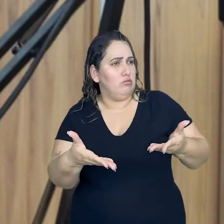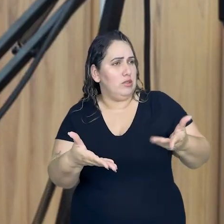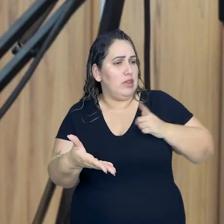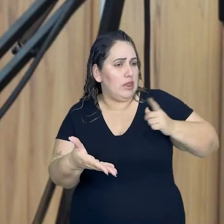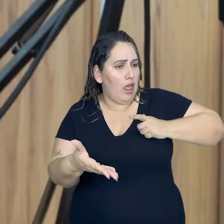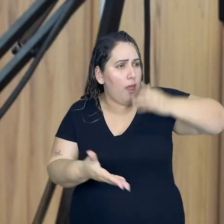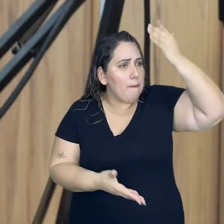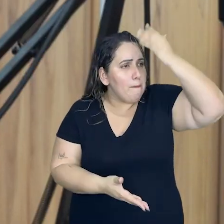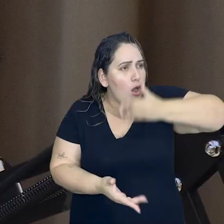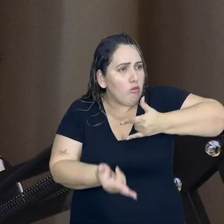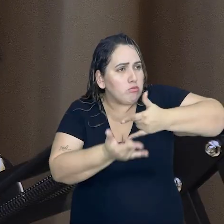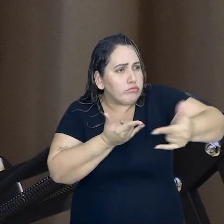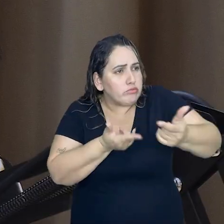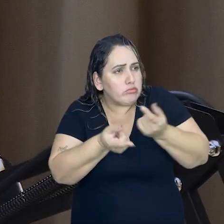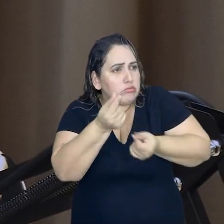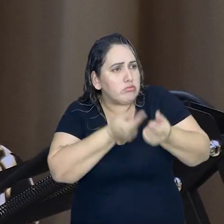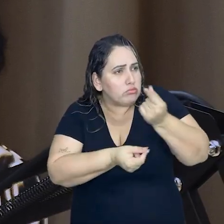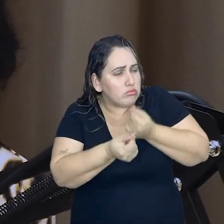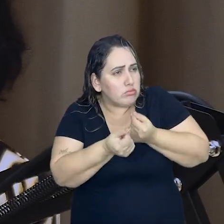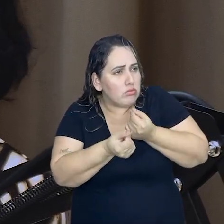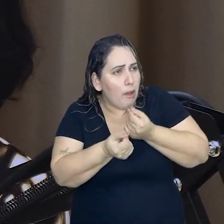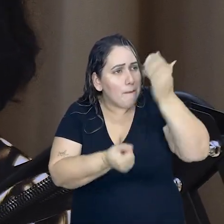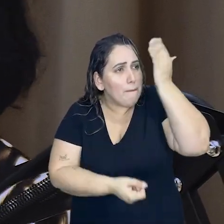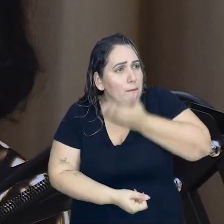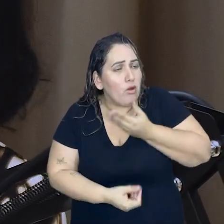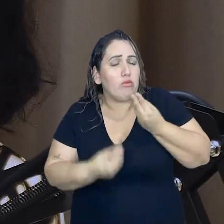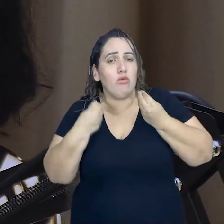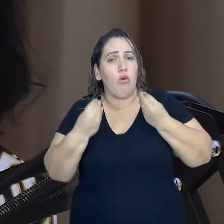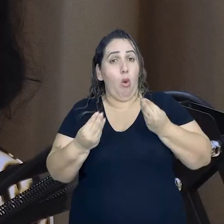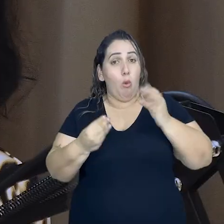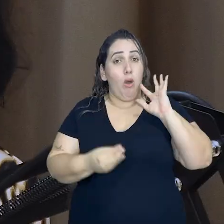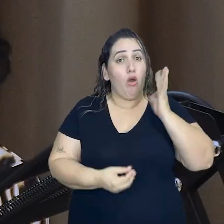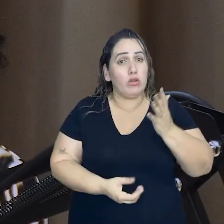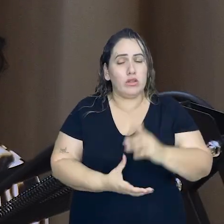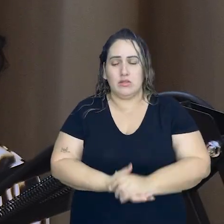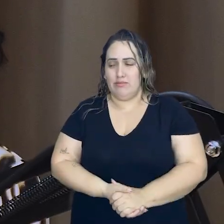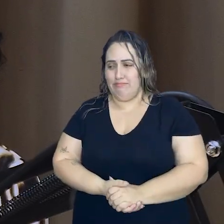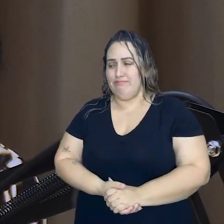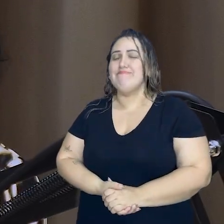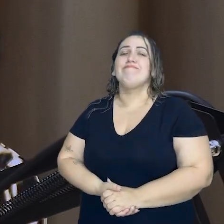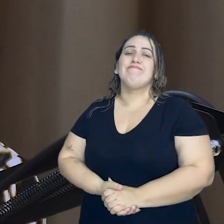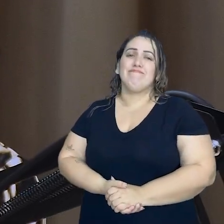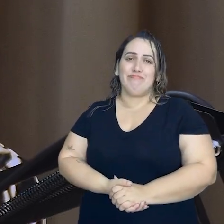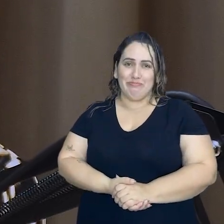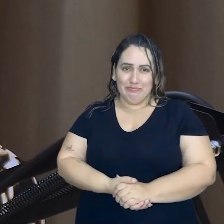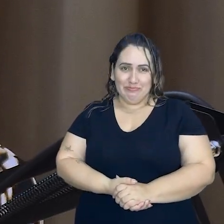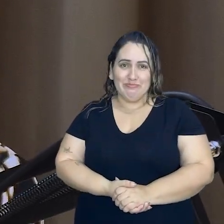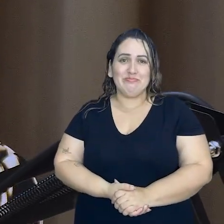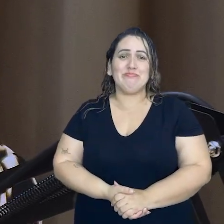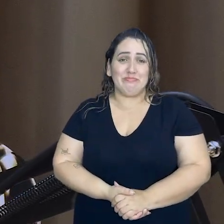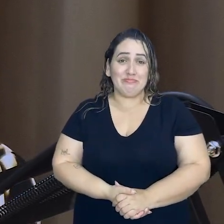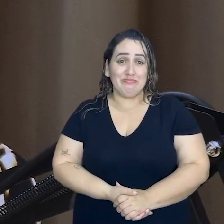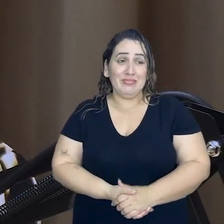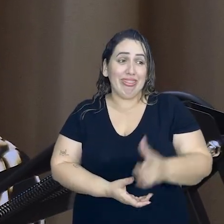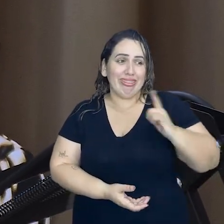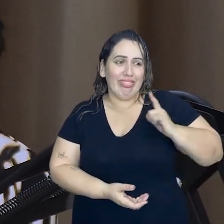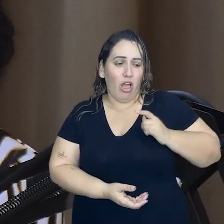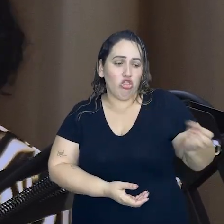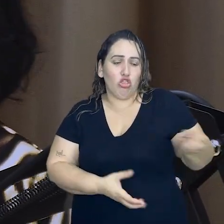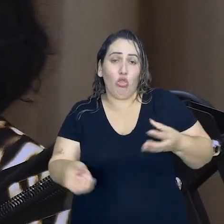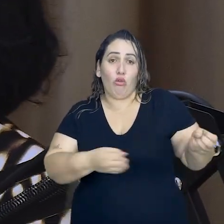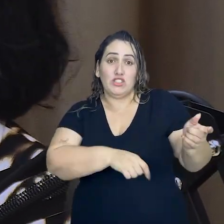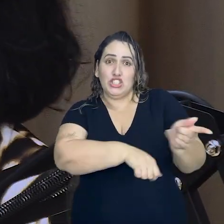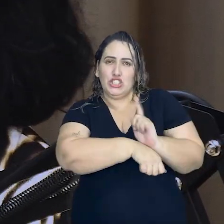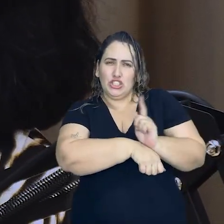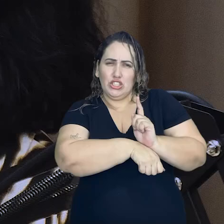de prestação de contas. Sim, o setor de prestação de contas, ele teve um incentivo muito bom. A partir dessa nova